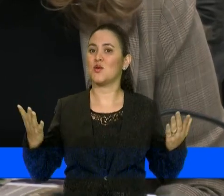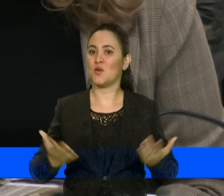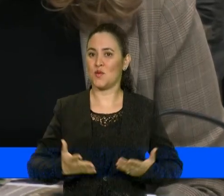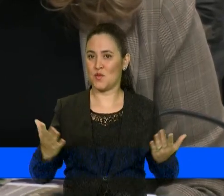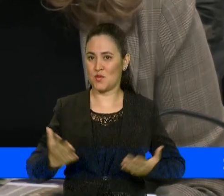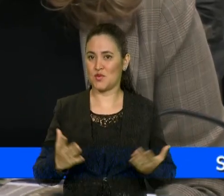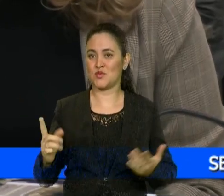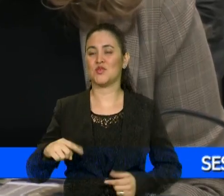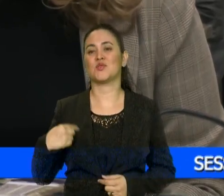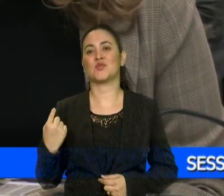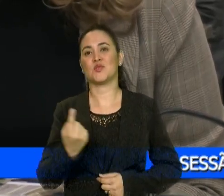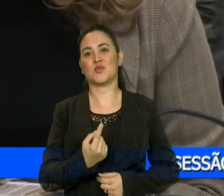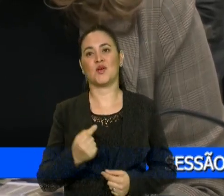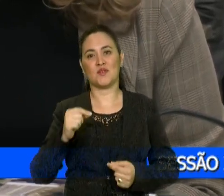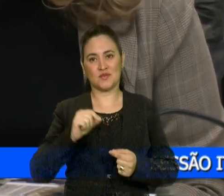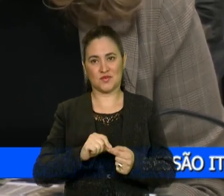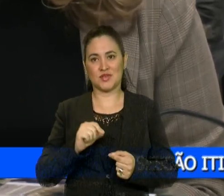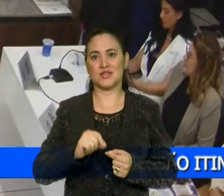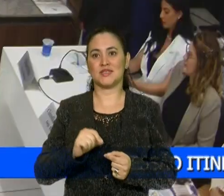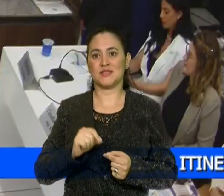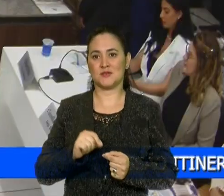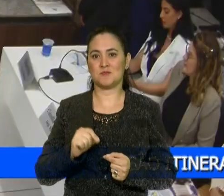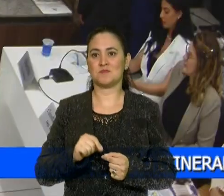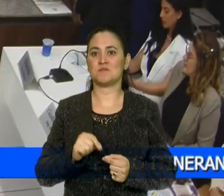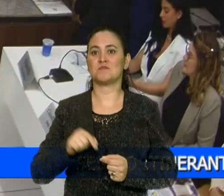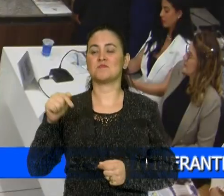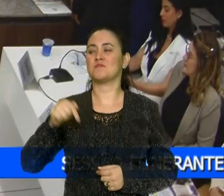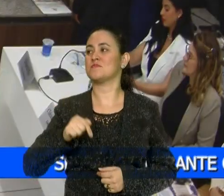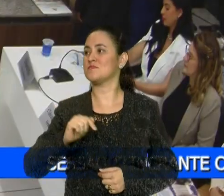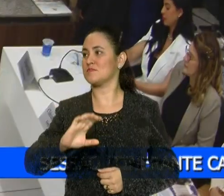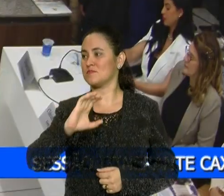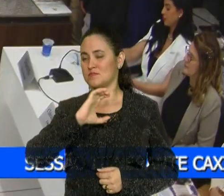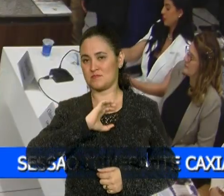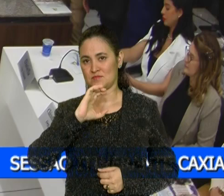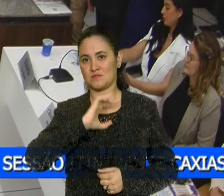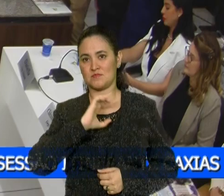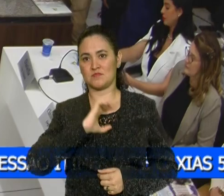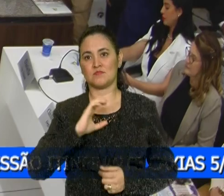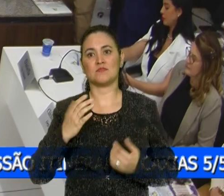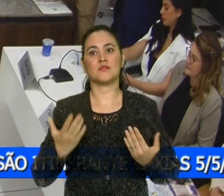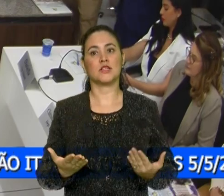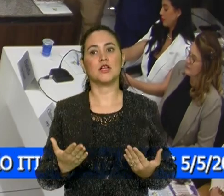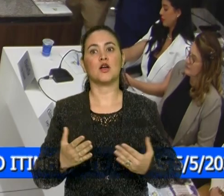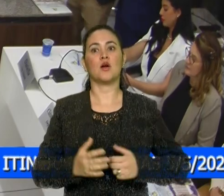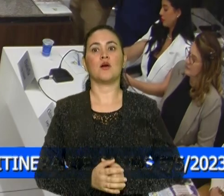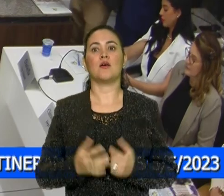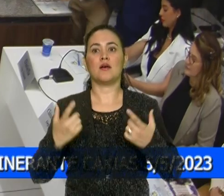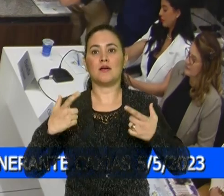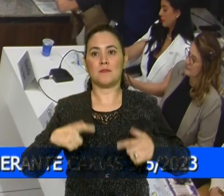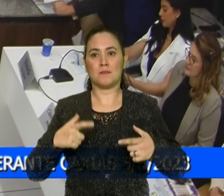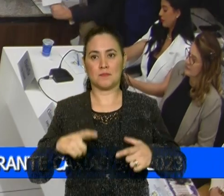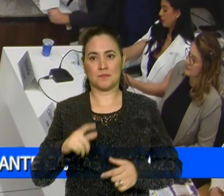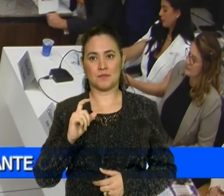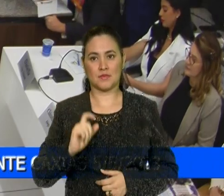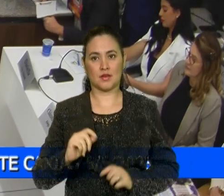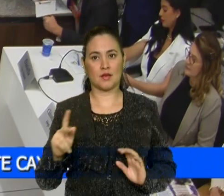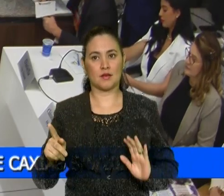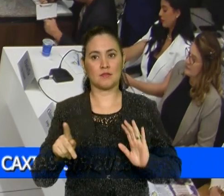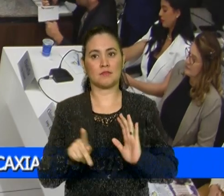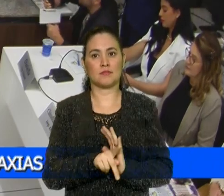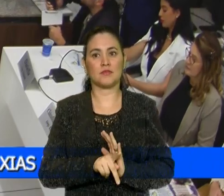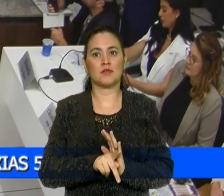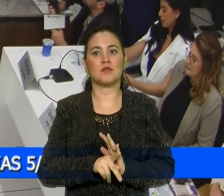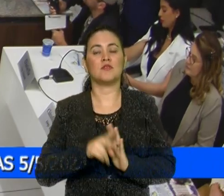em um espaço reservado para 19 colegas vereadores. Nós transformamos e adequamos aqui, com